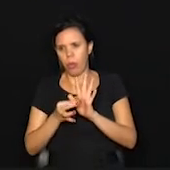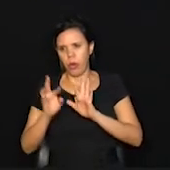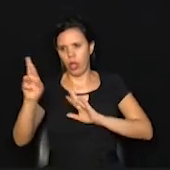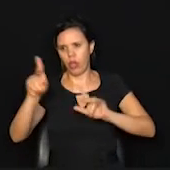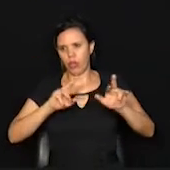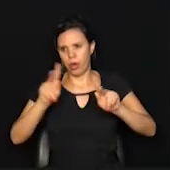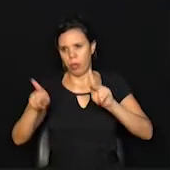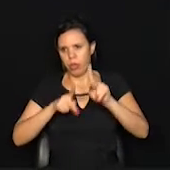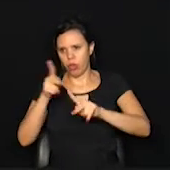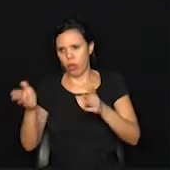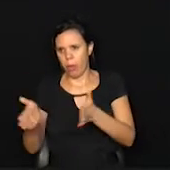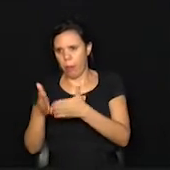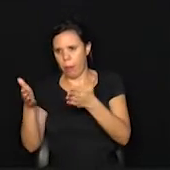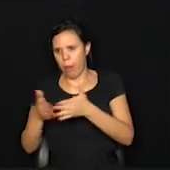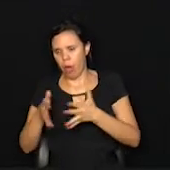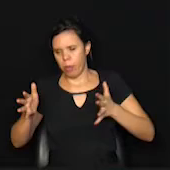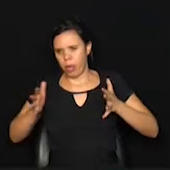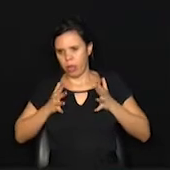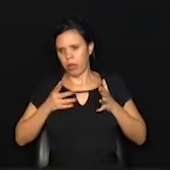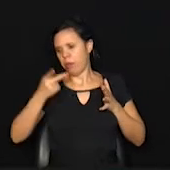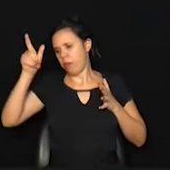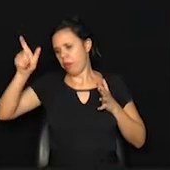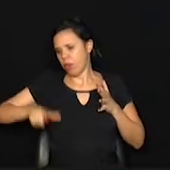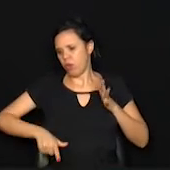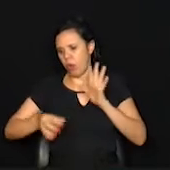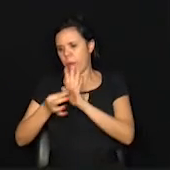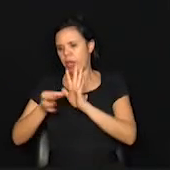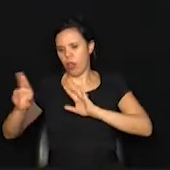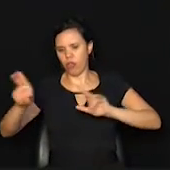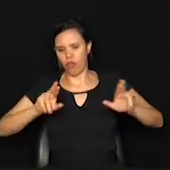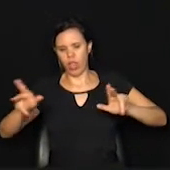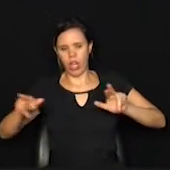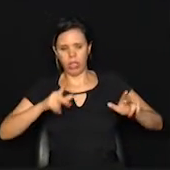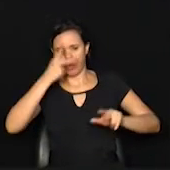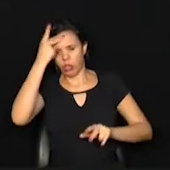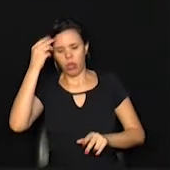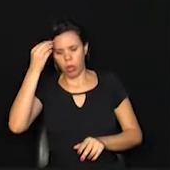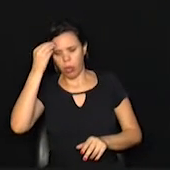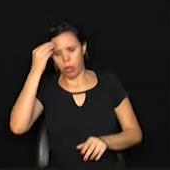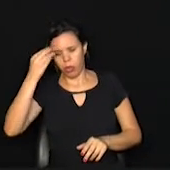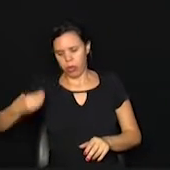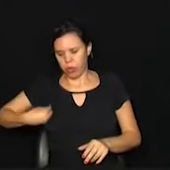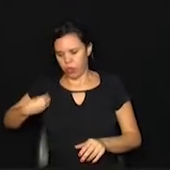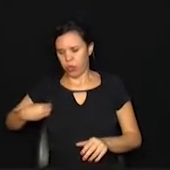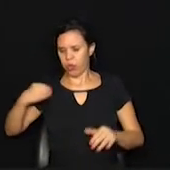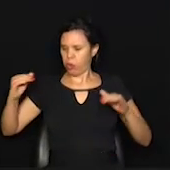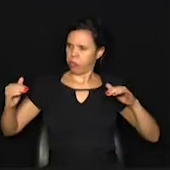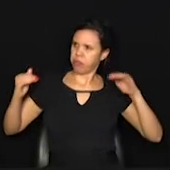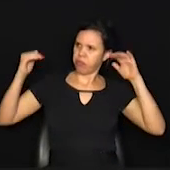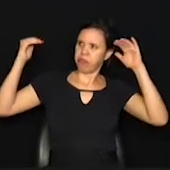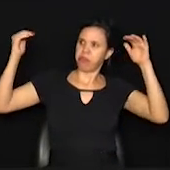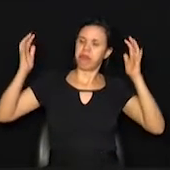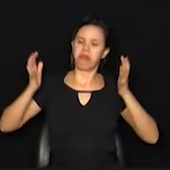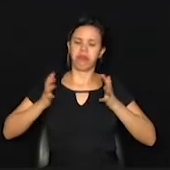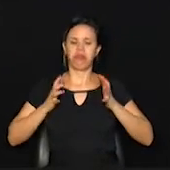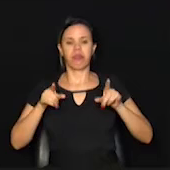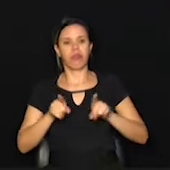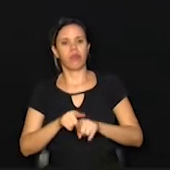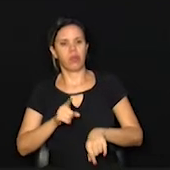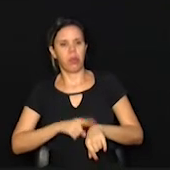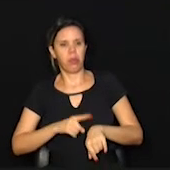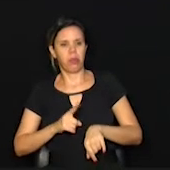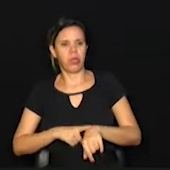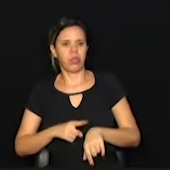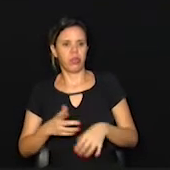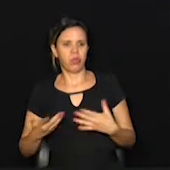classe envolvido né o cara que conta as suas memórias se ele viveu sempre no andar de cima mesmo nos